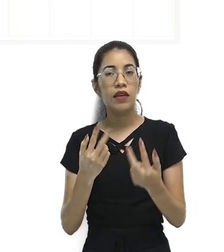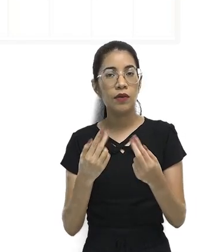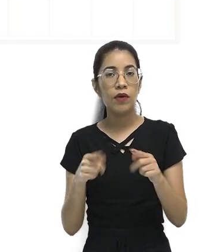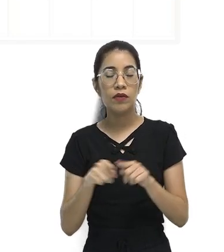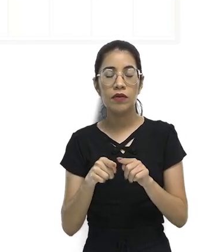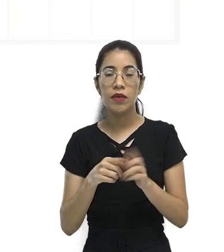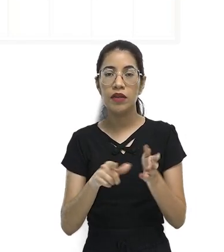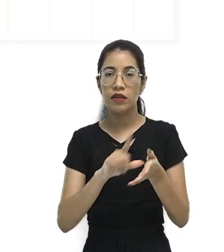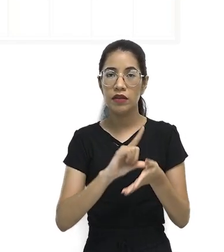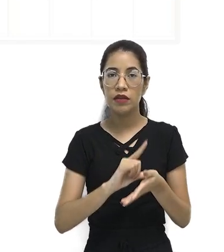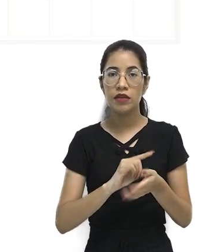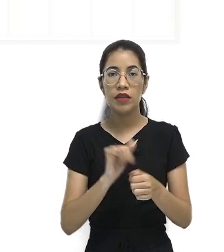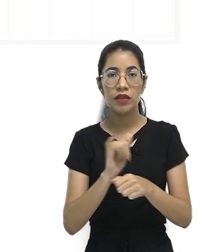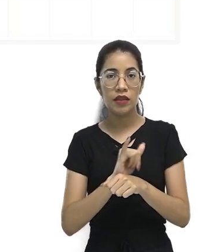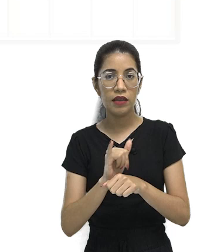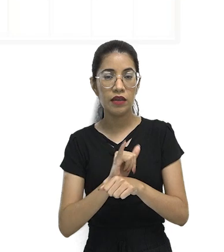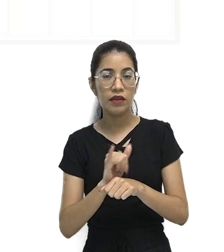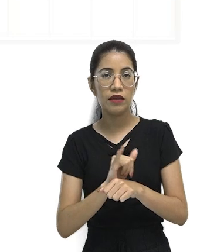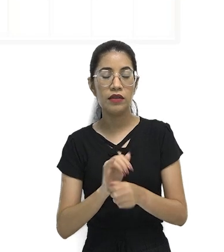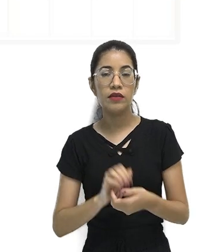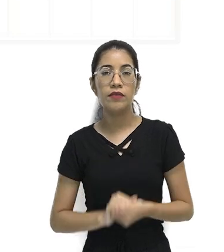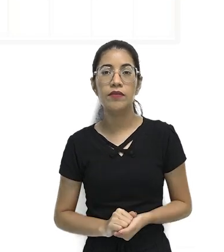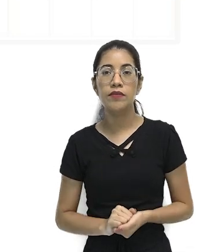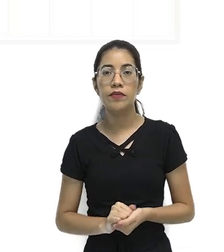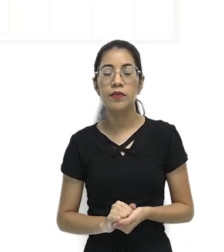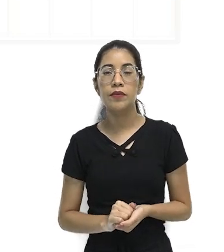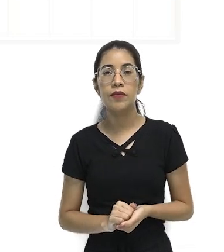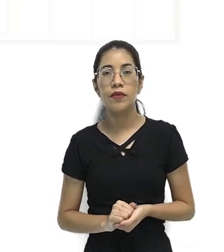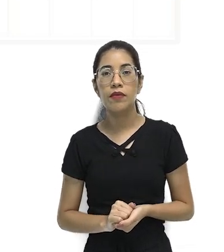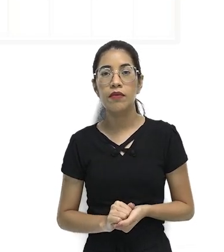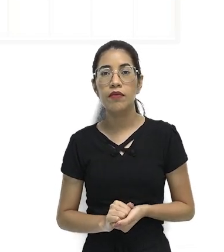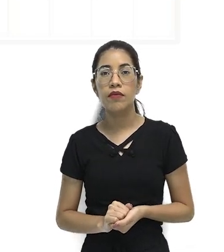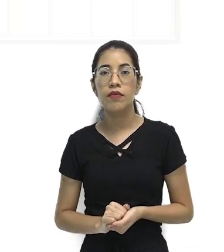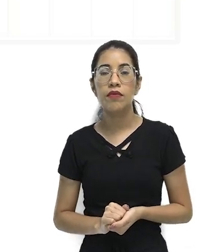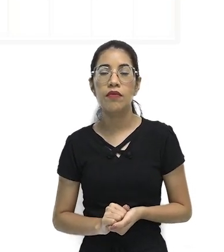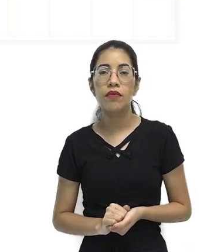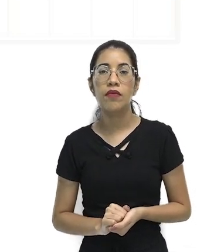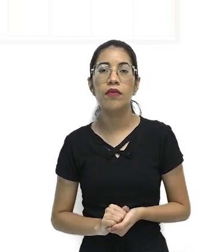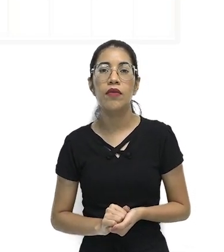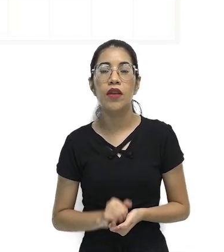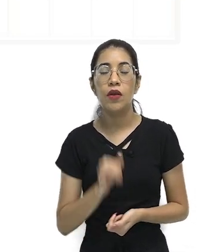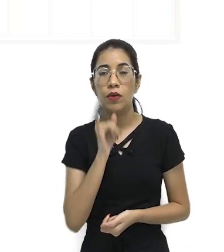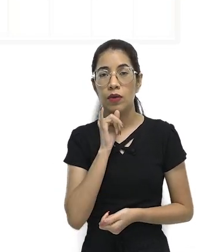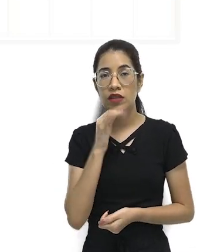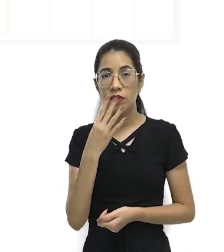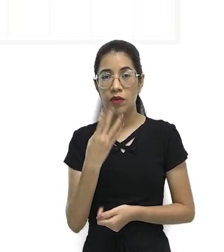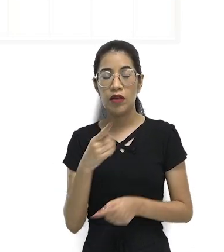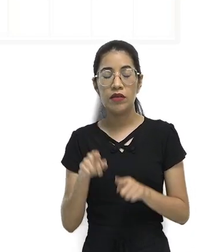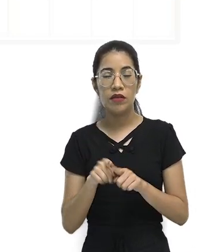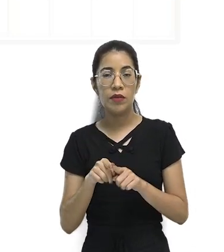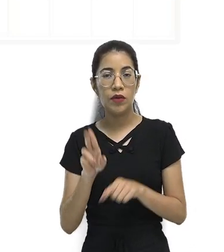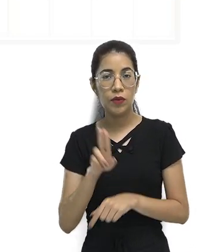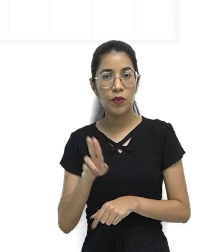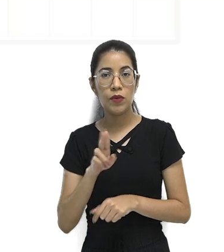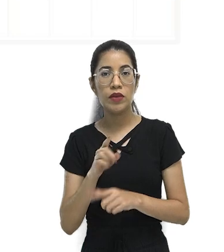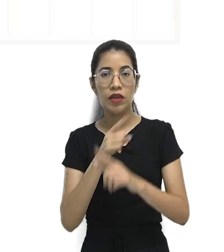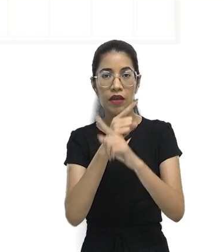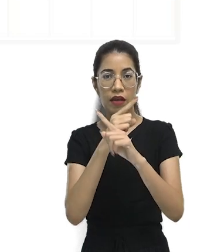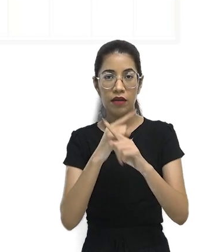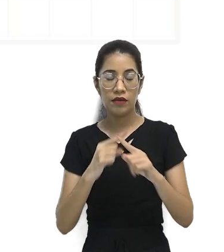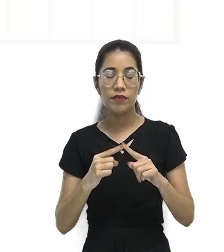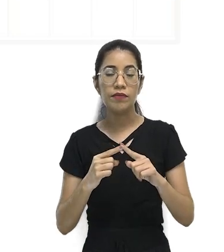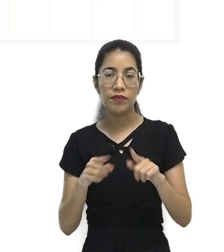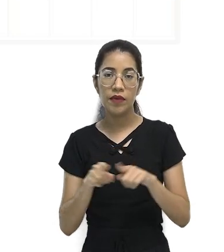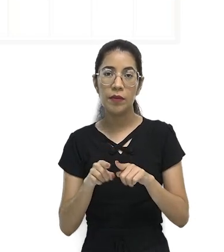anterior. Vamos usar. Na anterior, nós foi na 4, né? E nós usamos a regra de 3. Então,